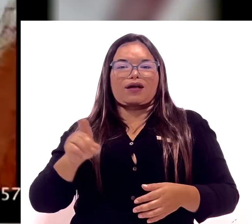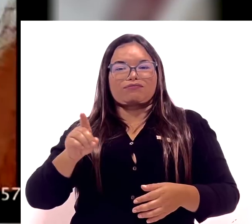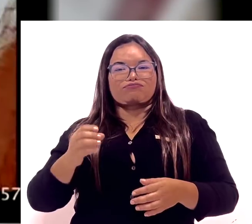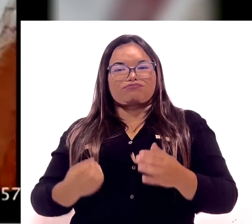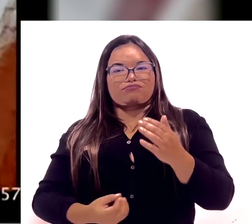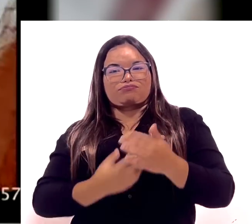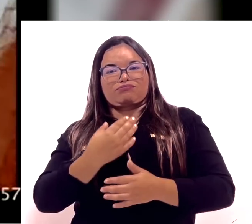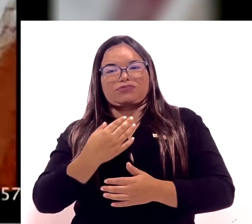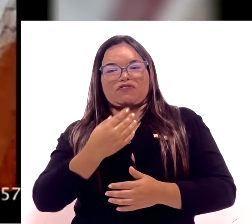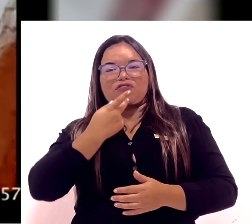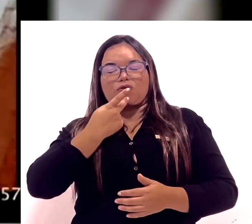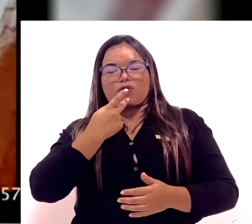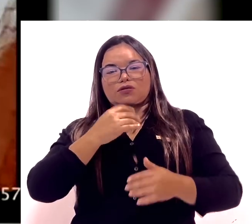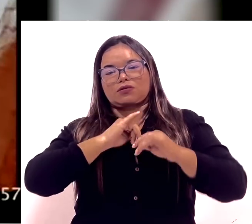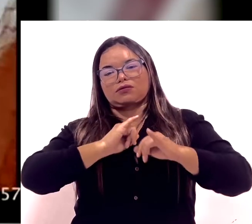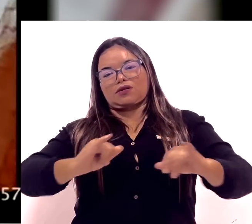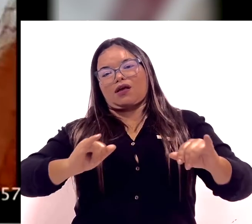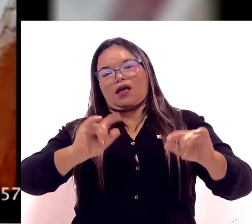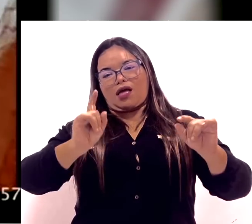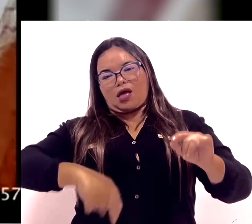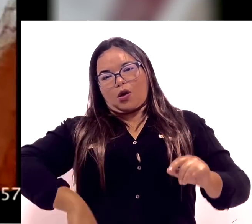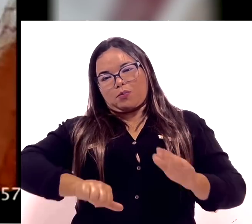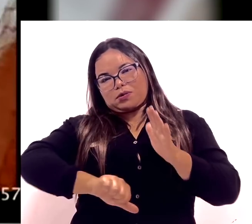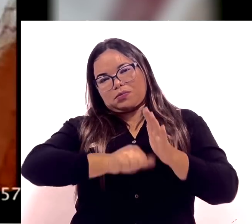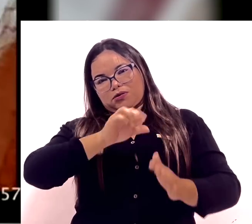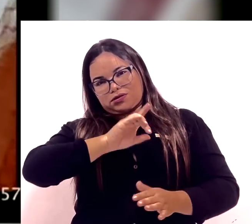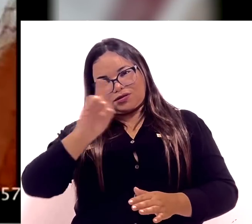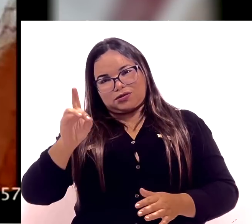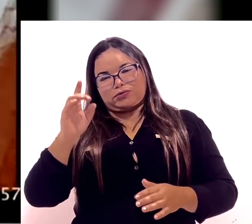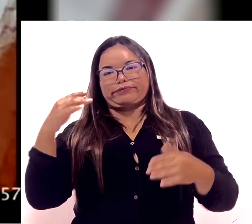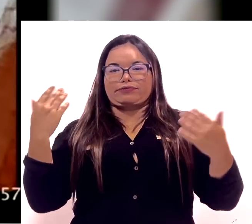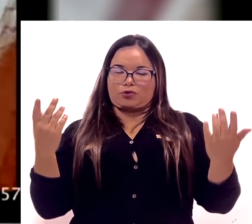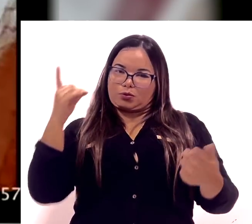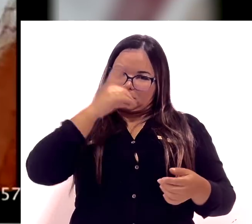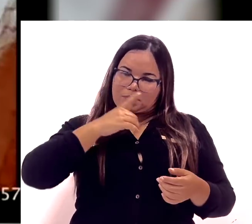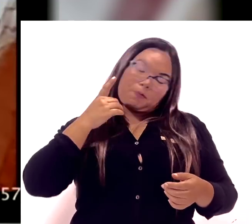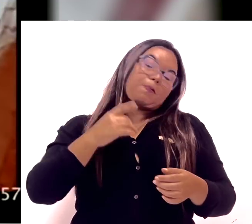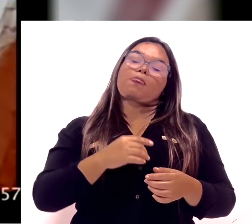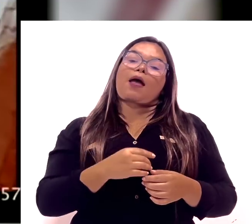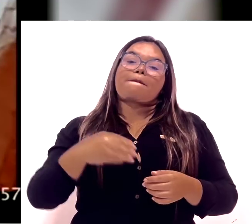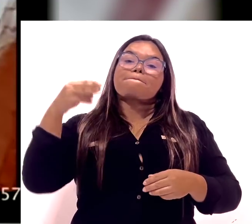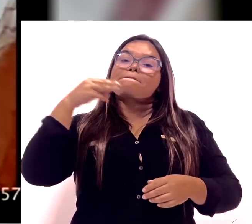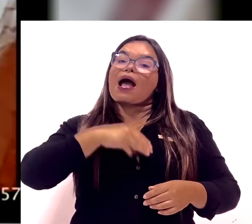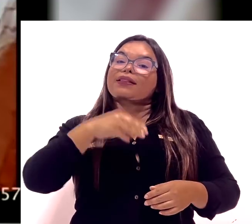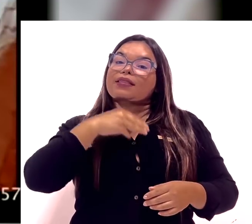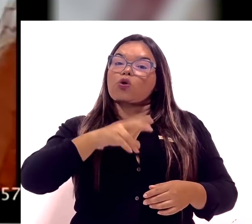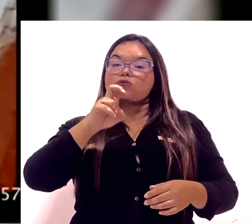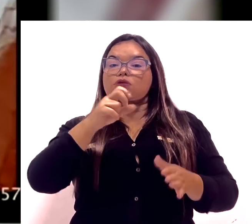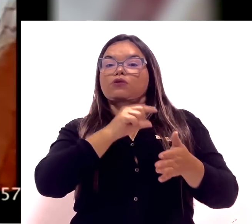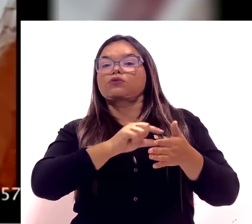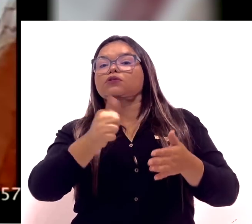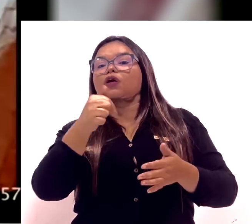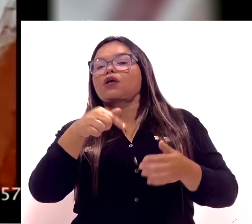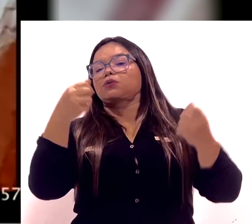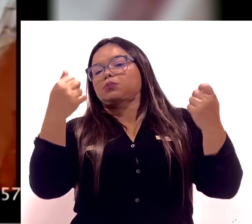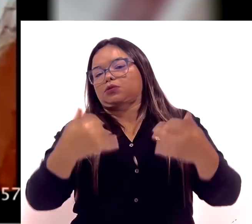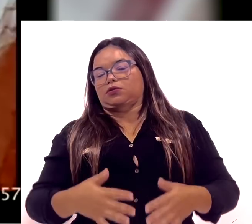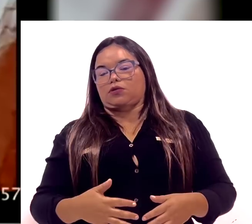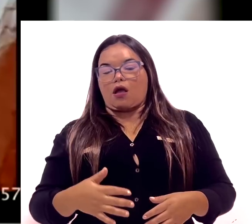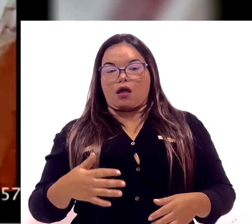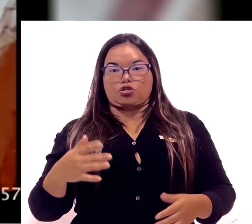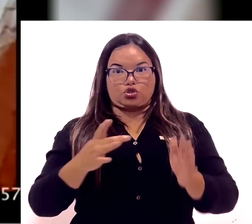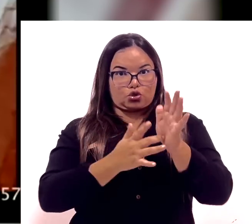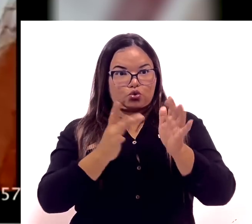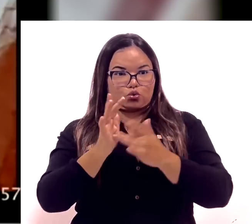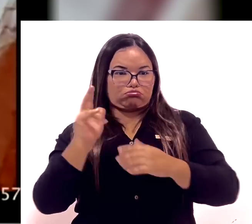5,17 diz: não penseis que eu vim destruir a lei ou os profetas. Eu não vim para destruir, mas para cumprir, para viver